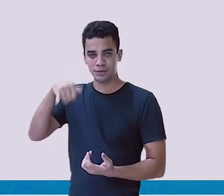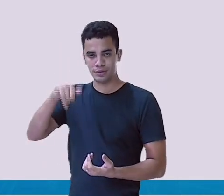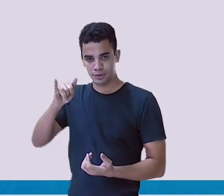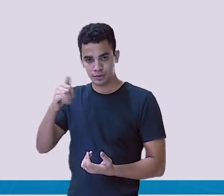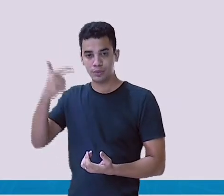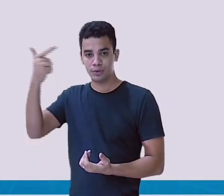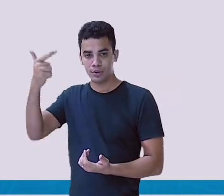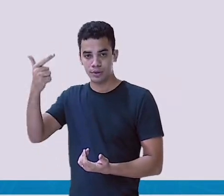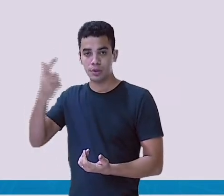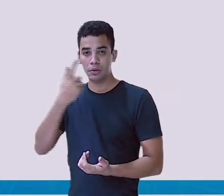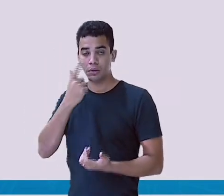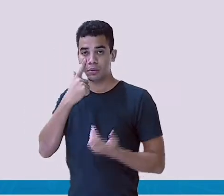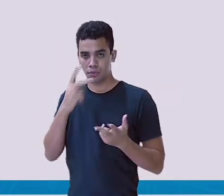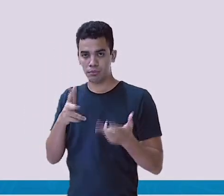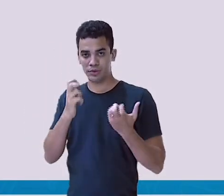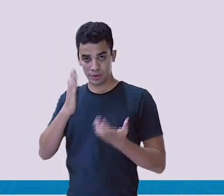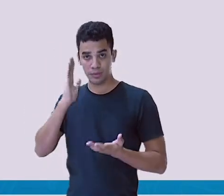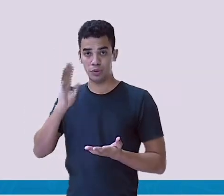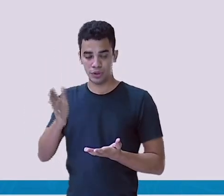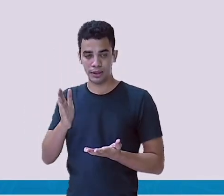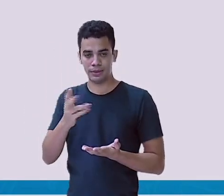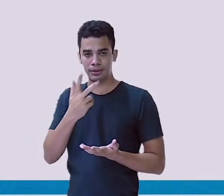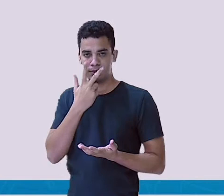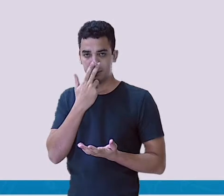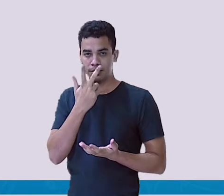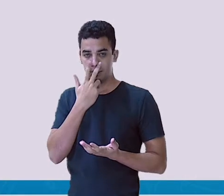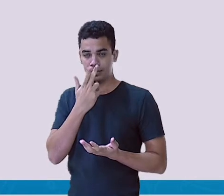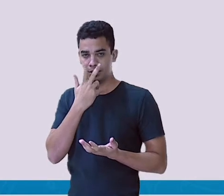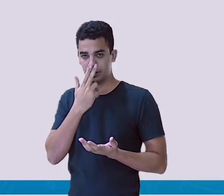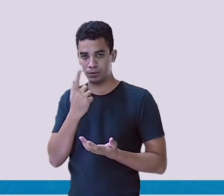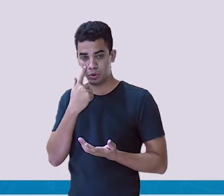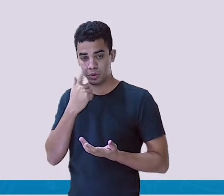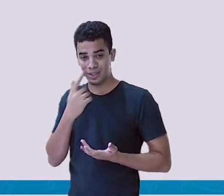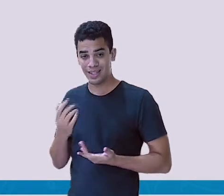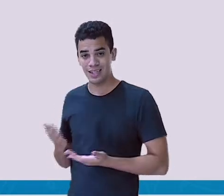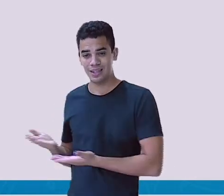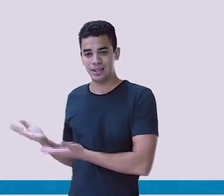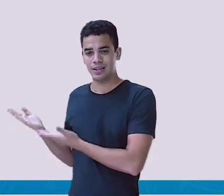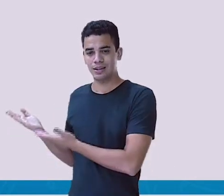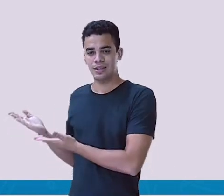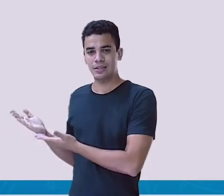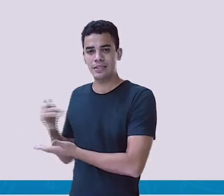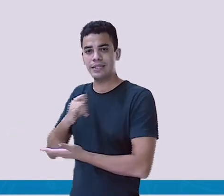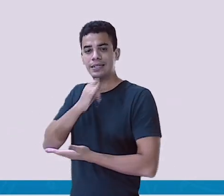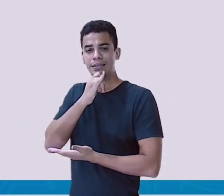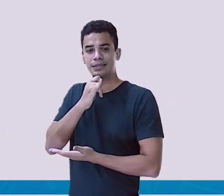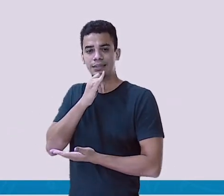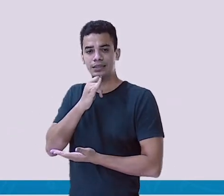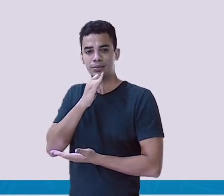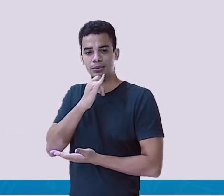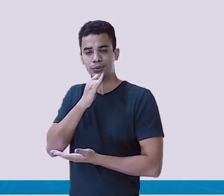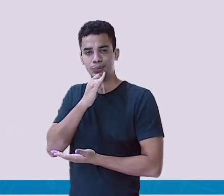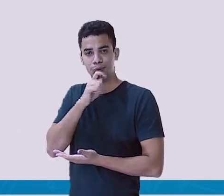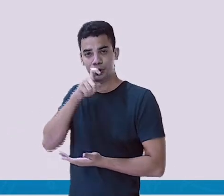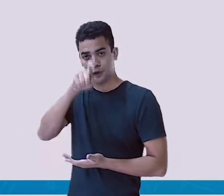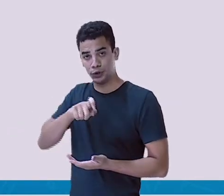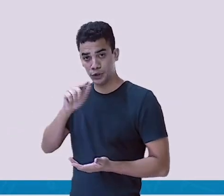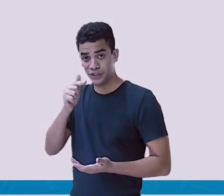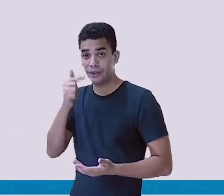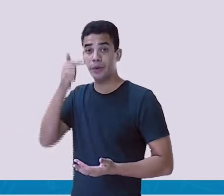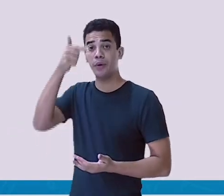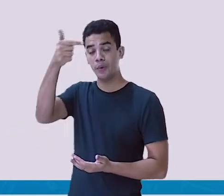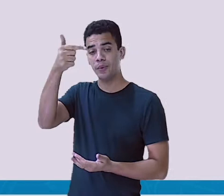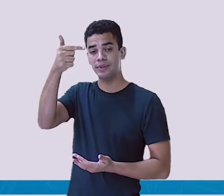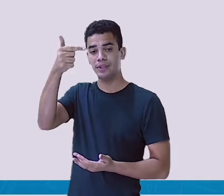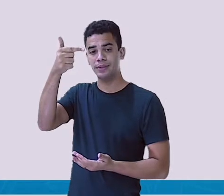quadrado, y ao quadrado é a parte literal. Vejam esses exemplos. O monômio x ao quadrado. Quem